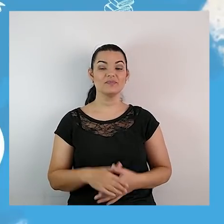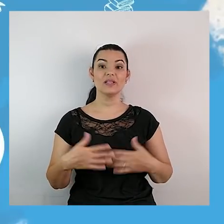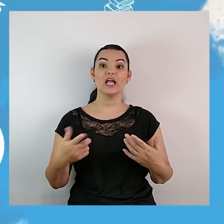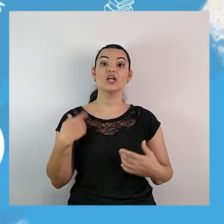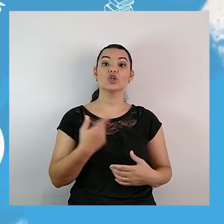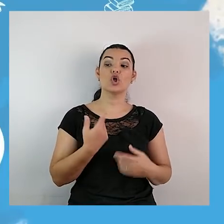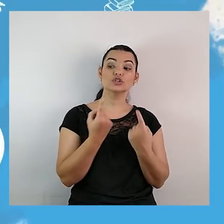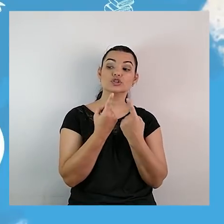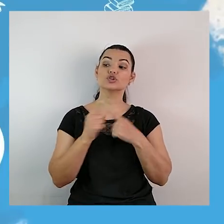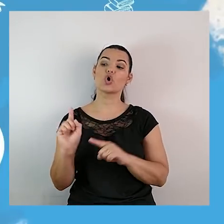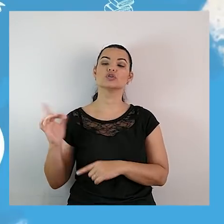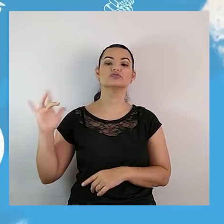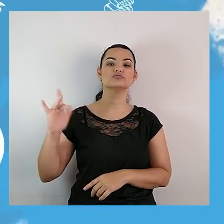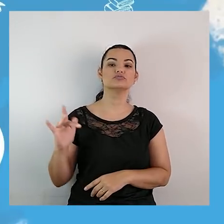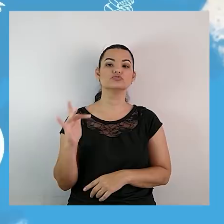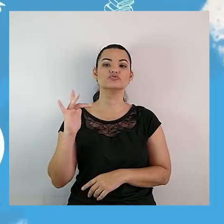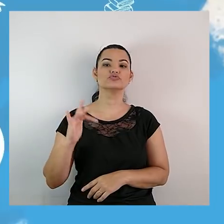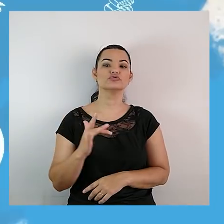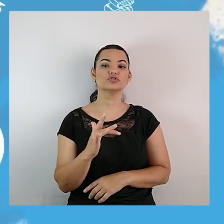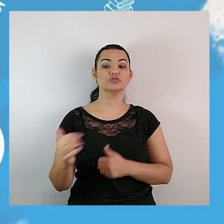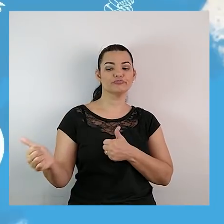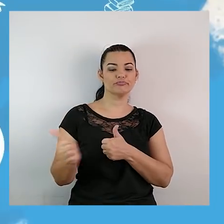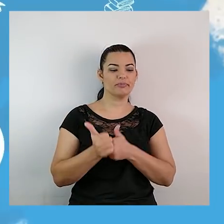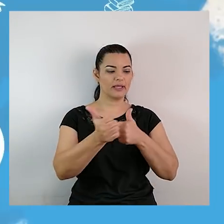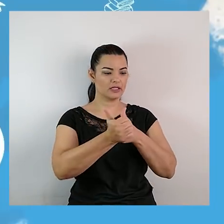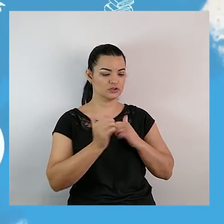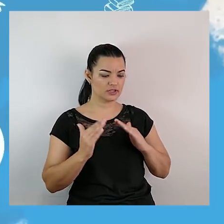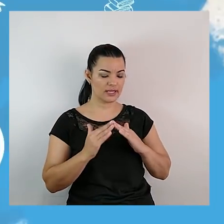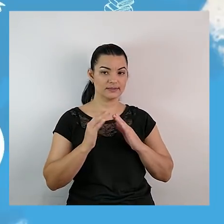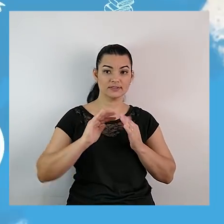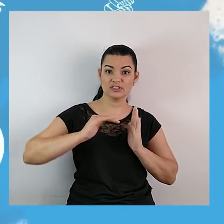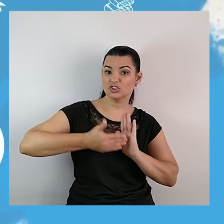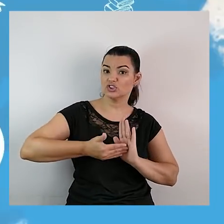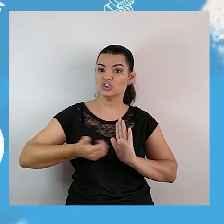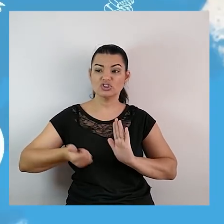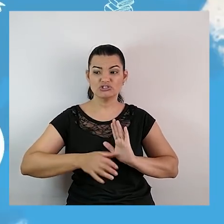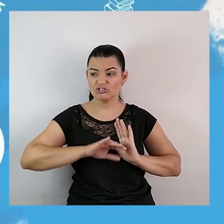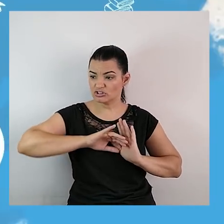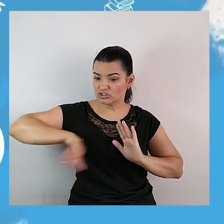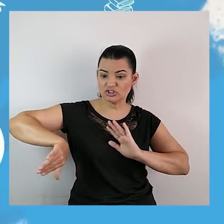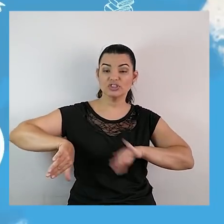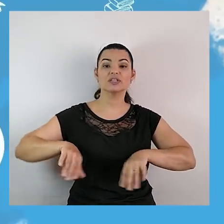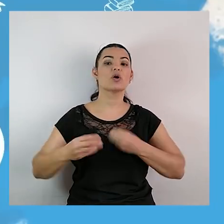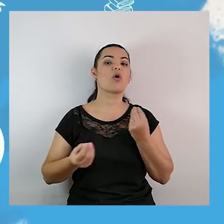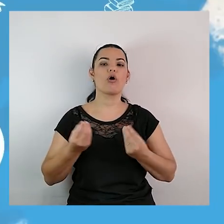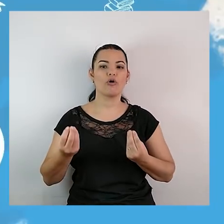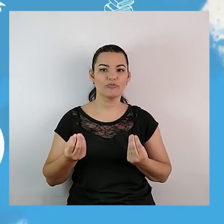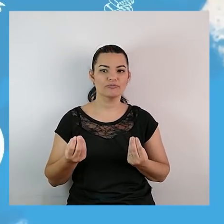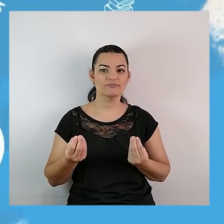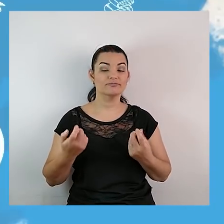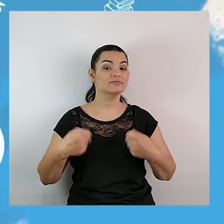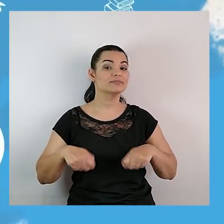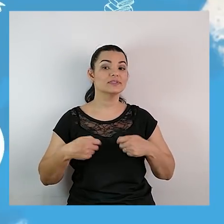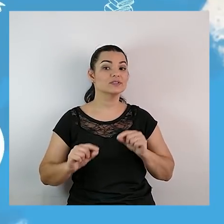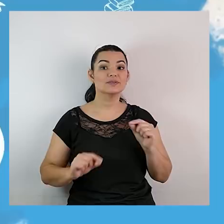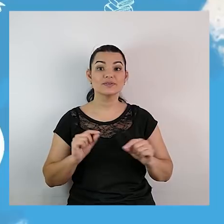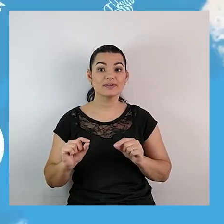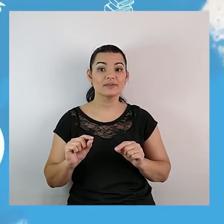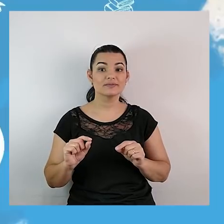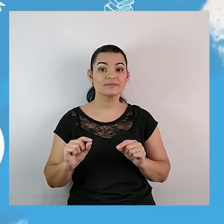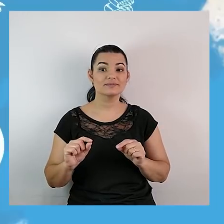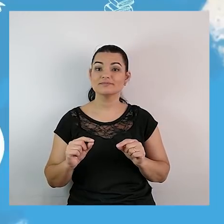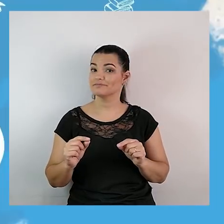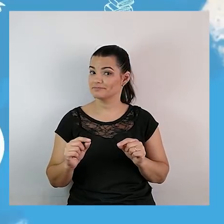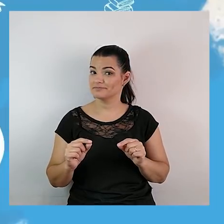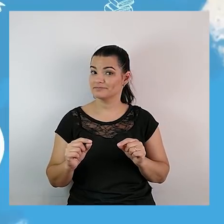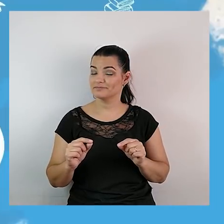o mosquito, para tirar esse danado aí do nosso ambiente, o que que nós precisamos